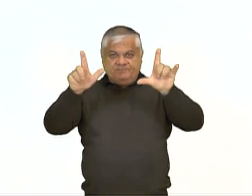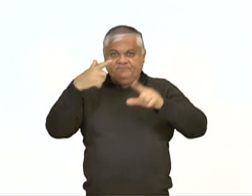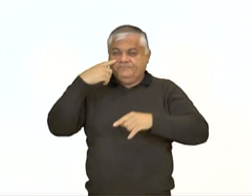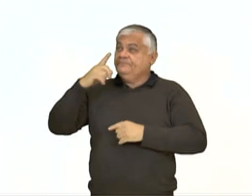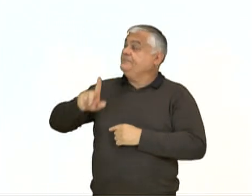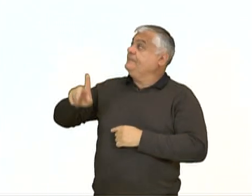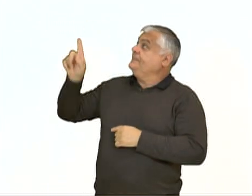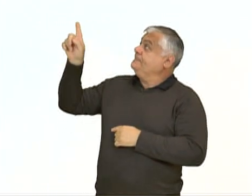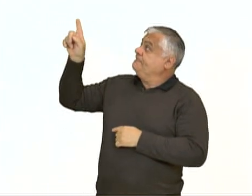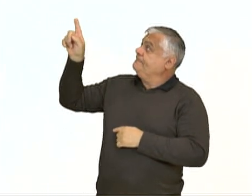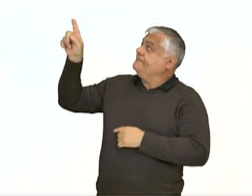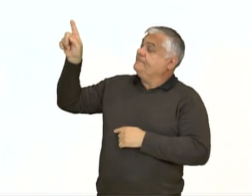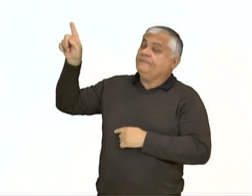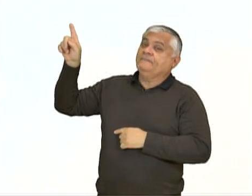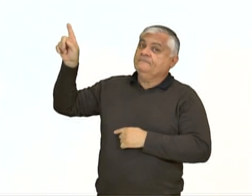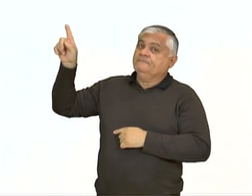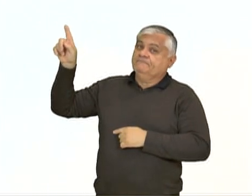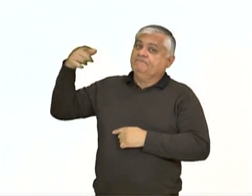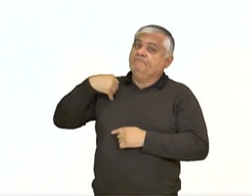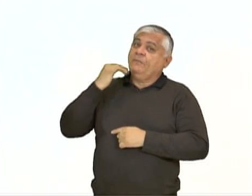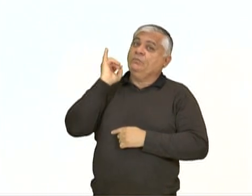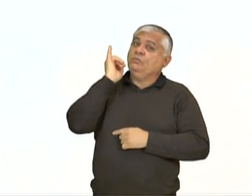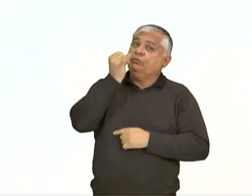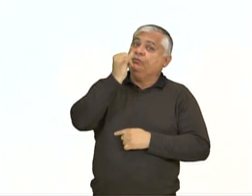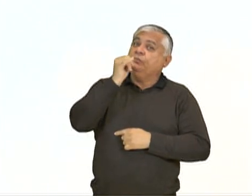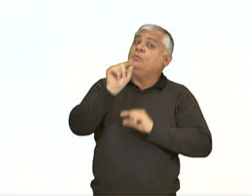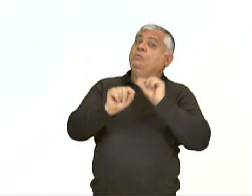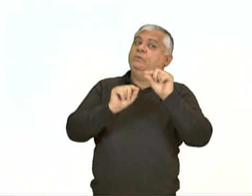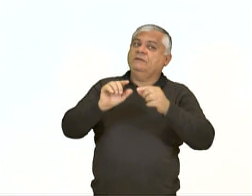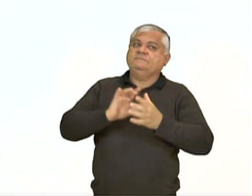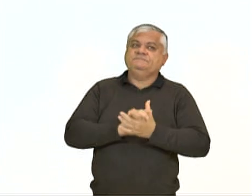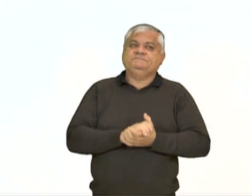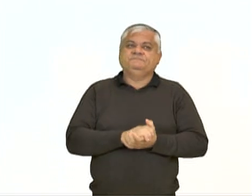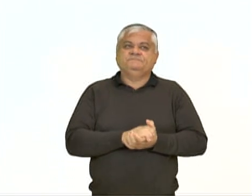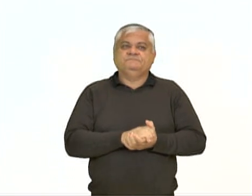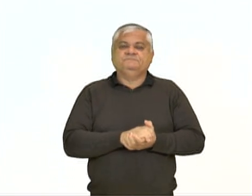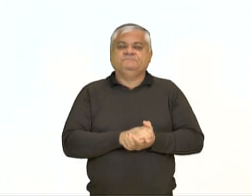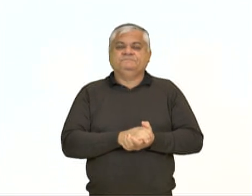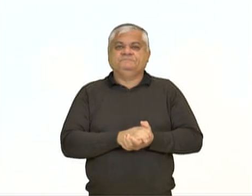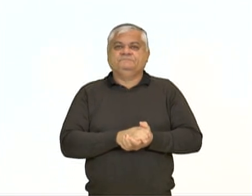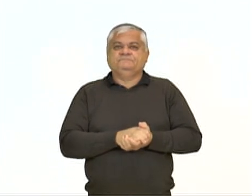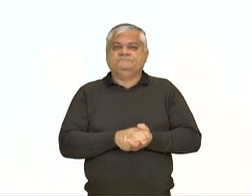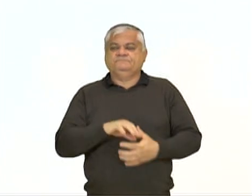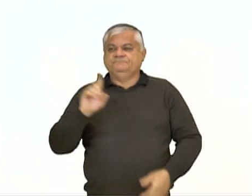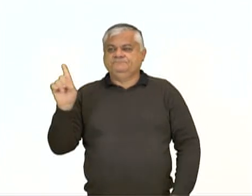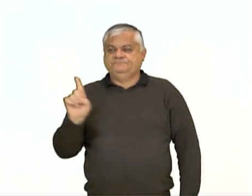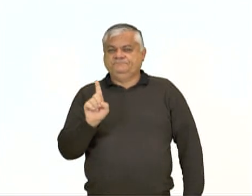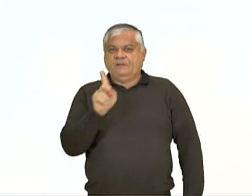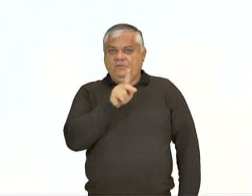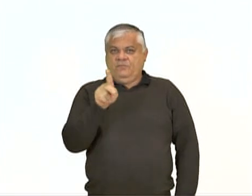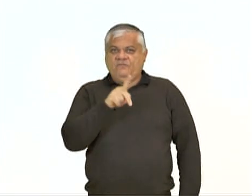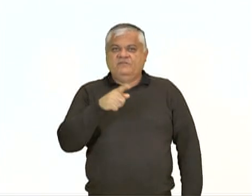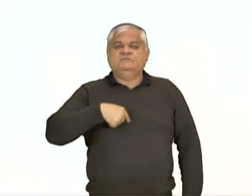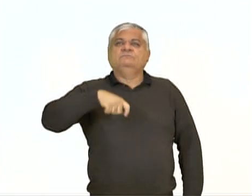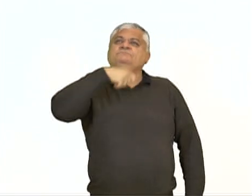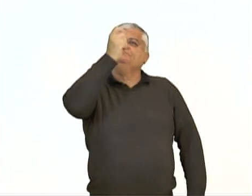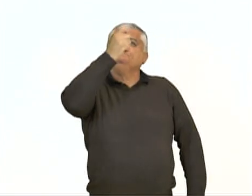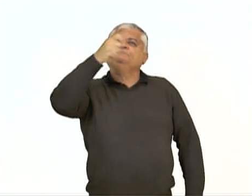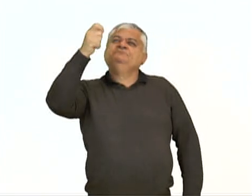traz uma informação para nós. Vamos já ler. Um professor escreveu o